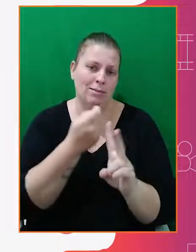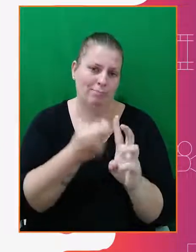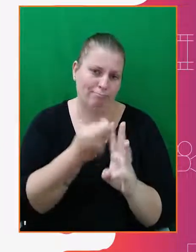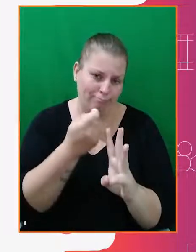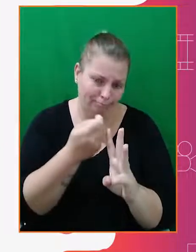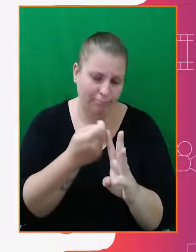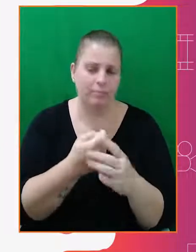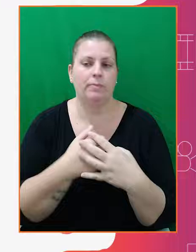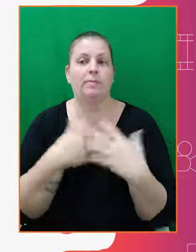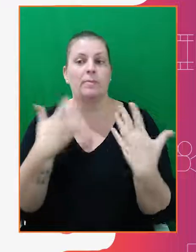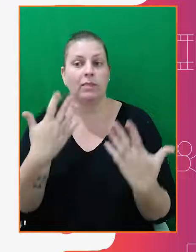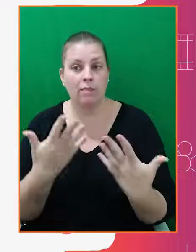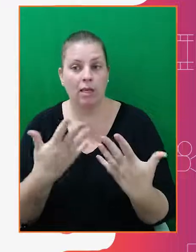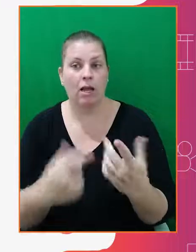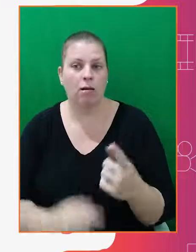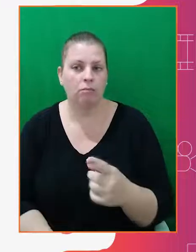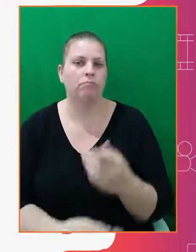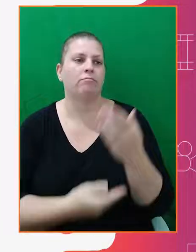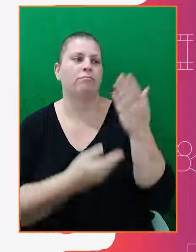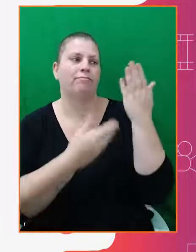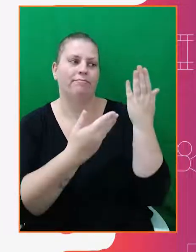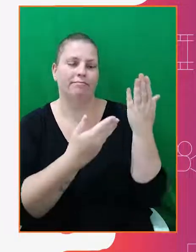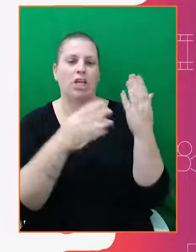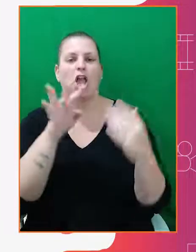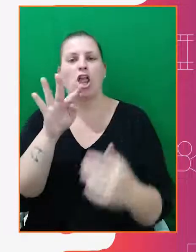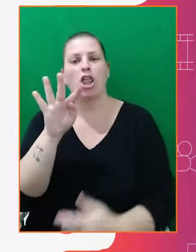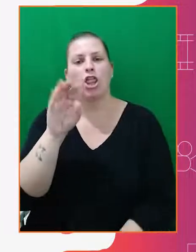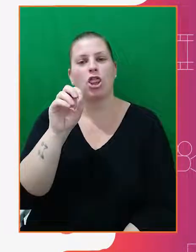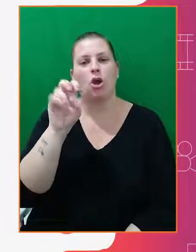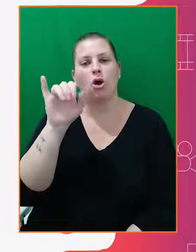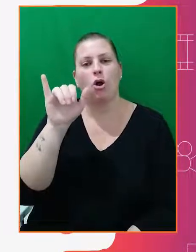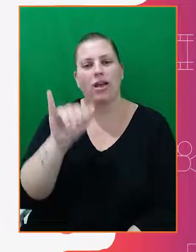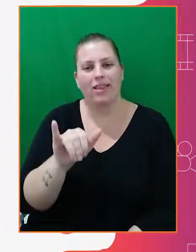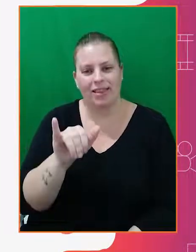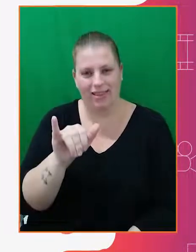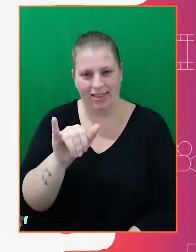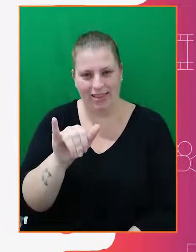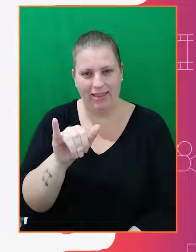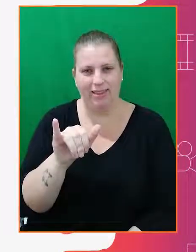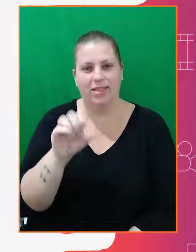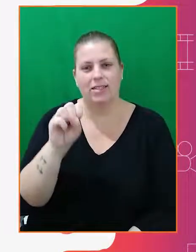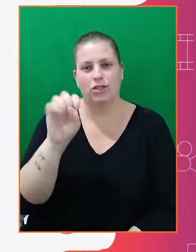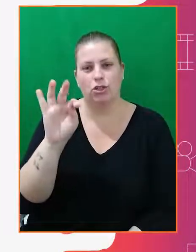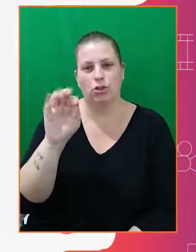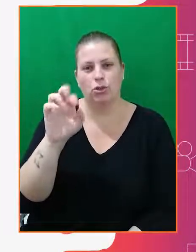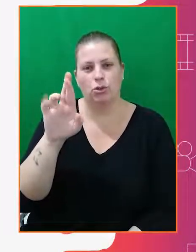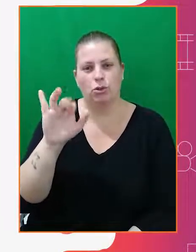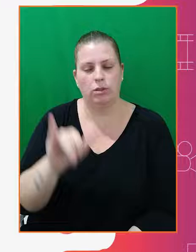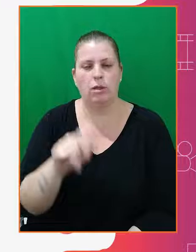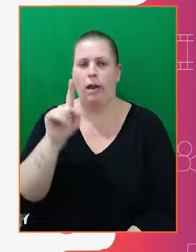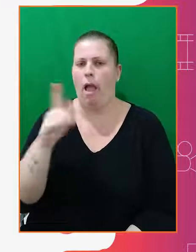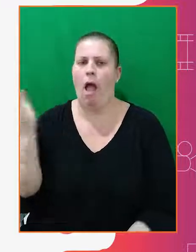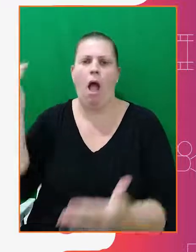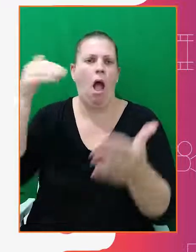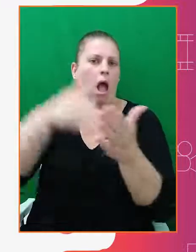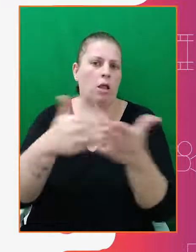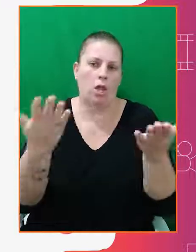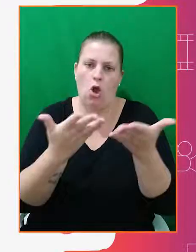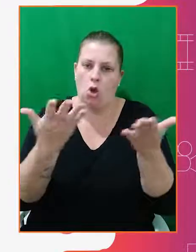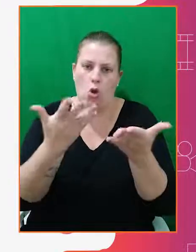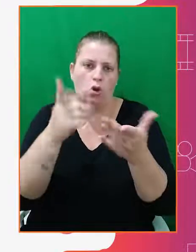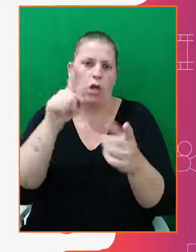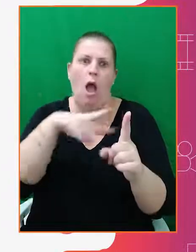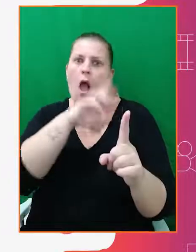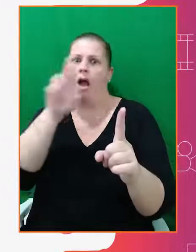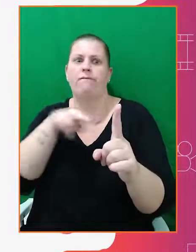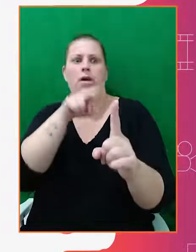Assim, Toy Story é considerado o primeiro filme de longa-metragem de animação e é usado como referência na produção de animação 3D até os dias